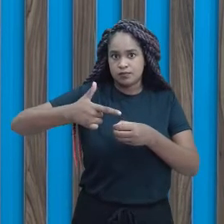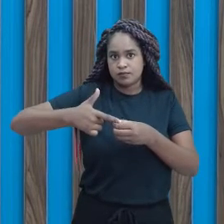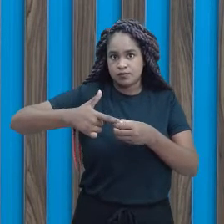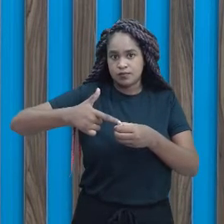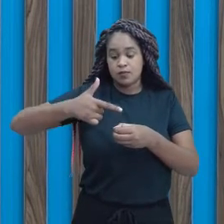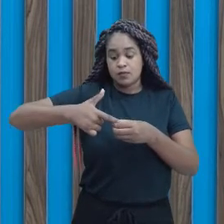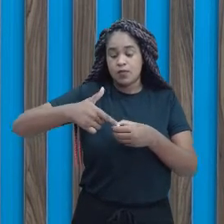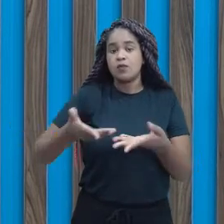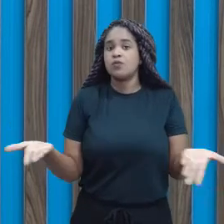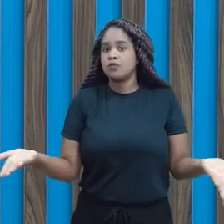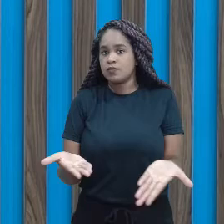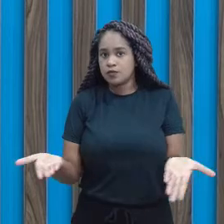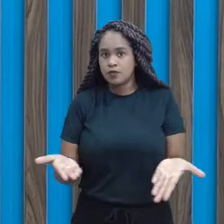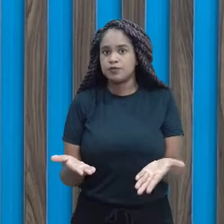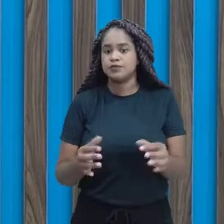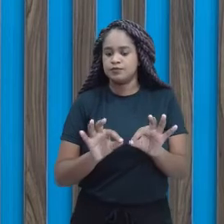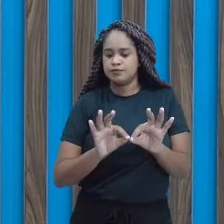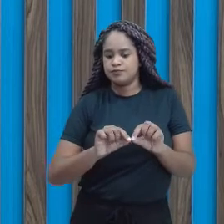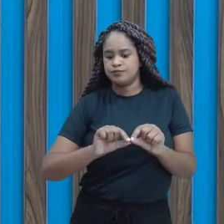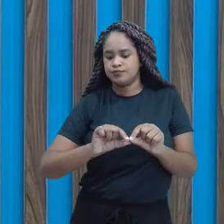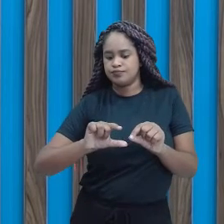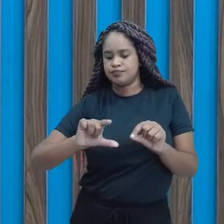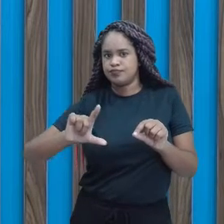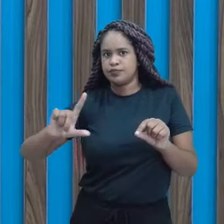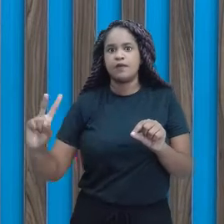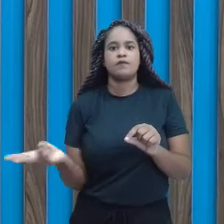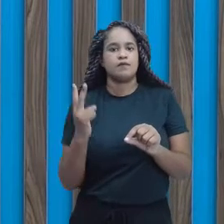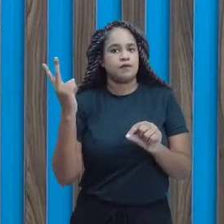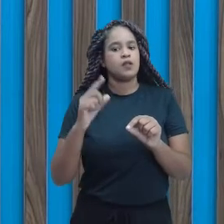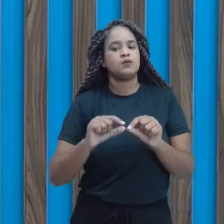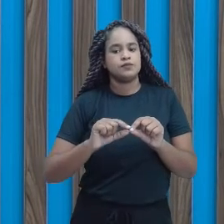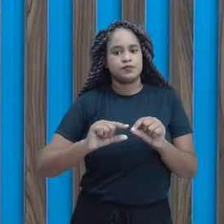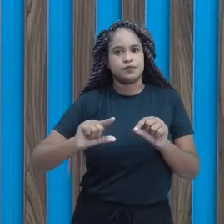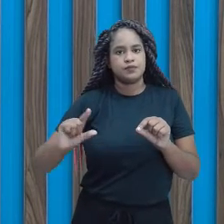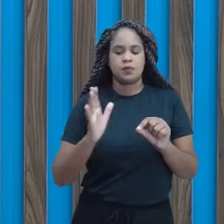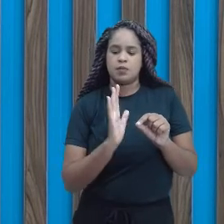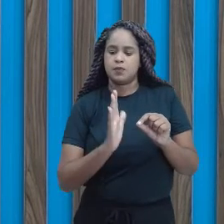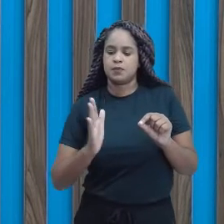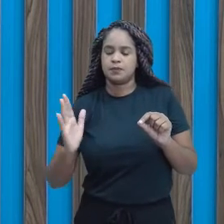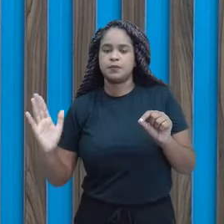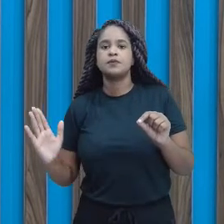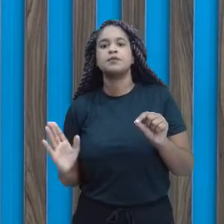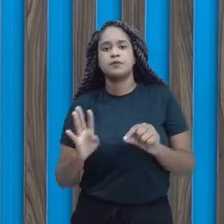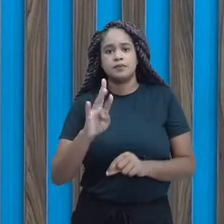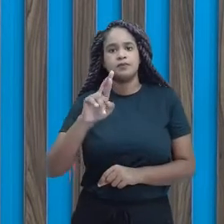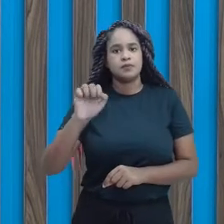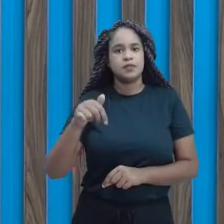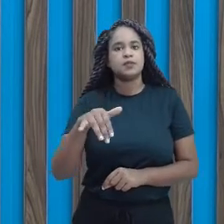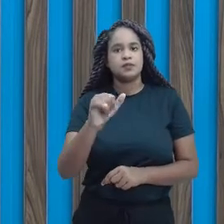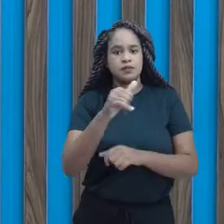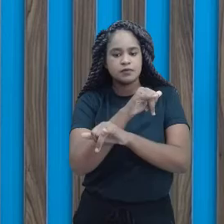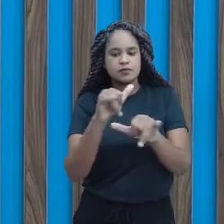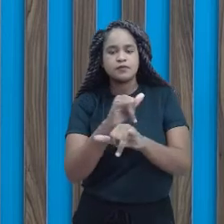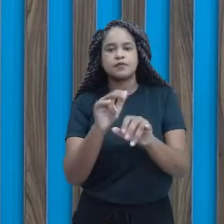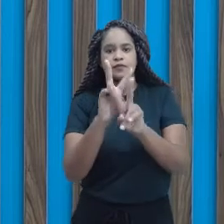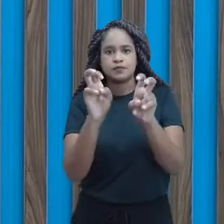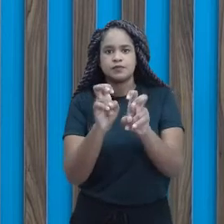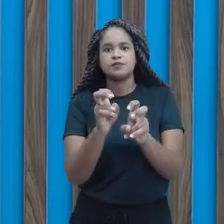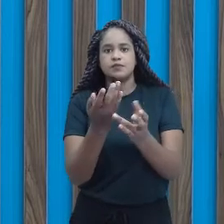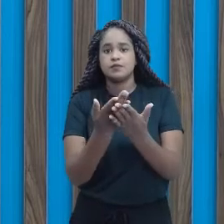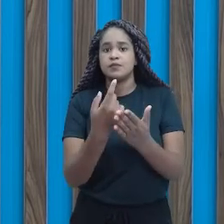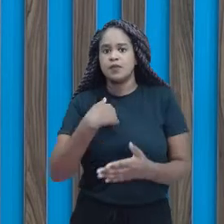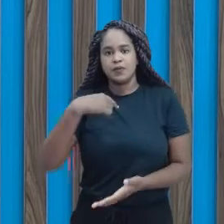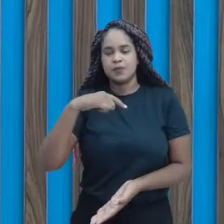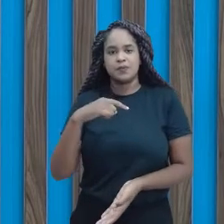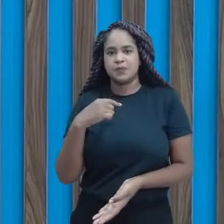aumentando, vem tendo aumentos sucessivos, que é o que Briane vai falar aqui ainda hoje na aula. Dessa vez eu não